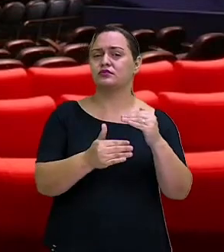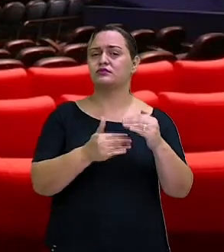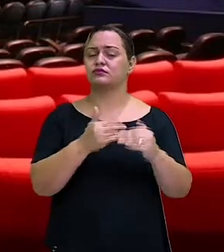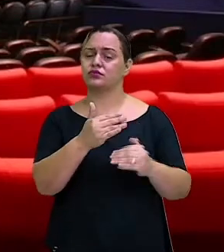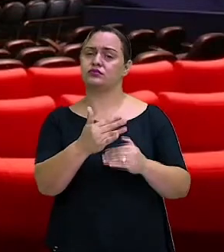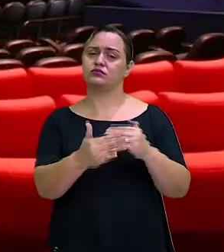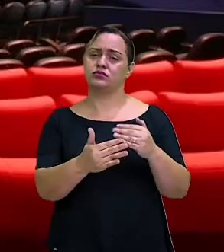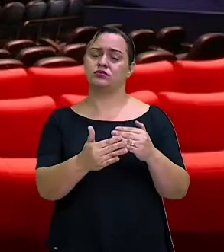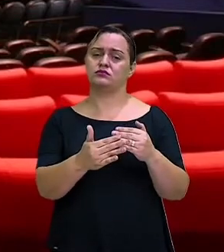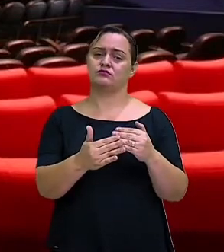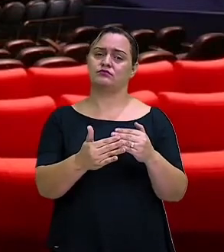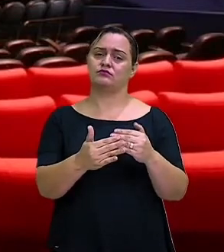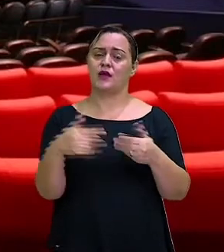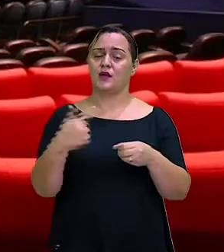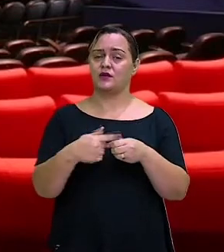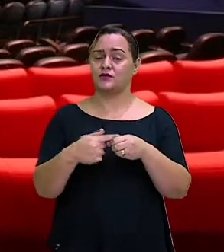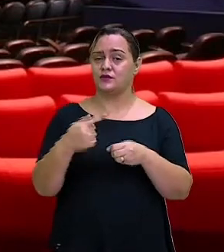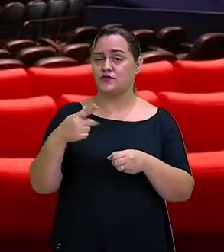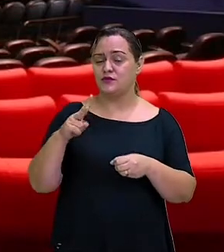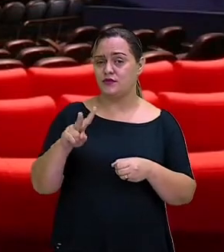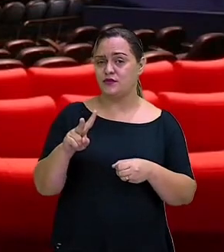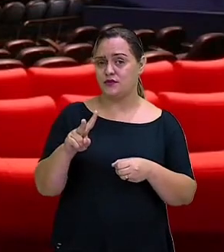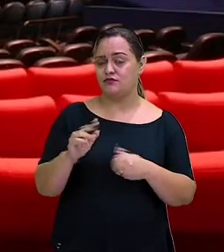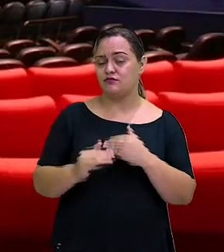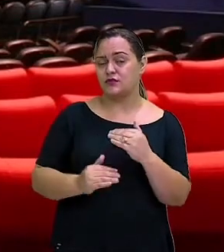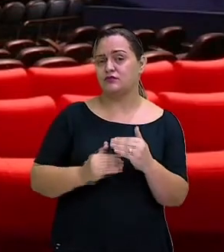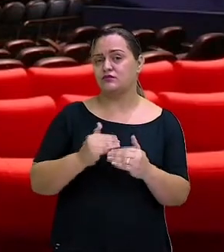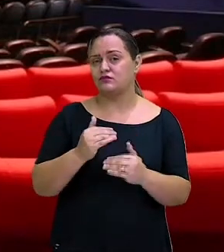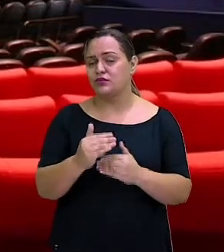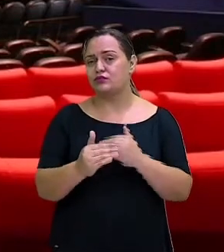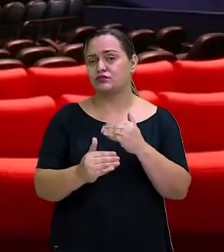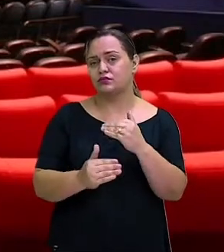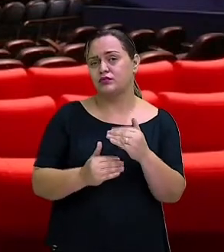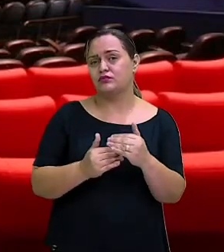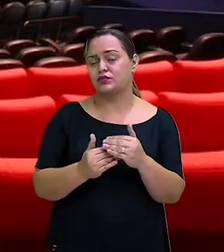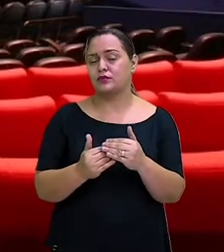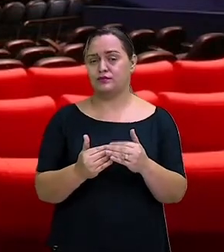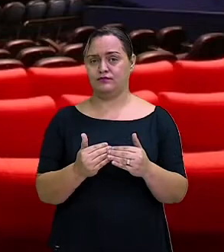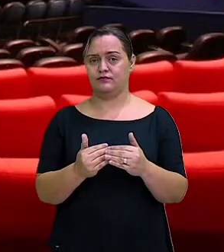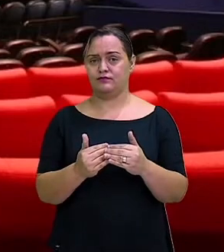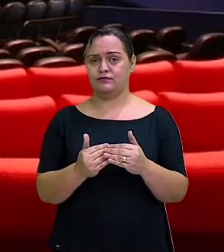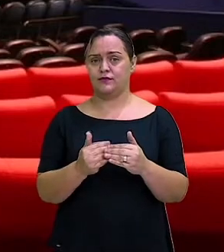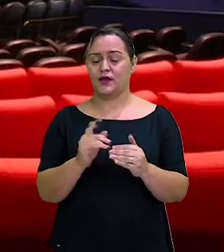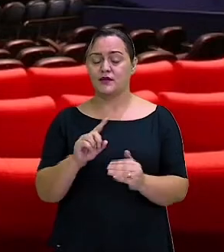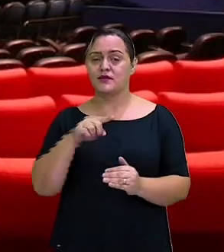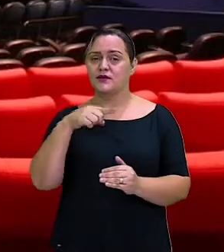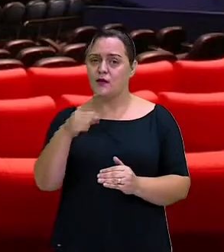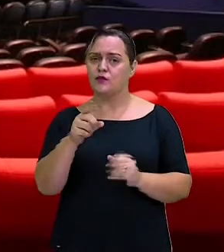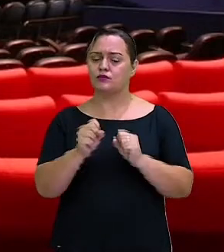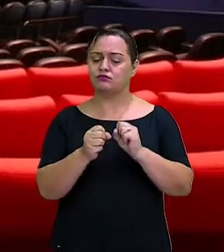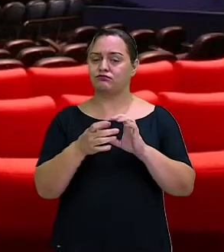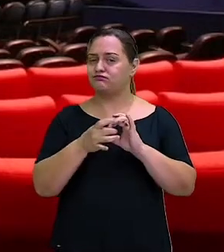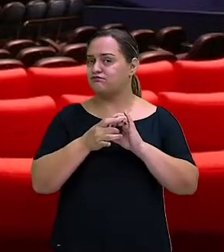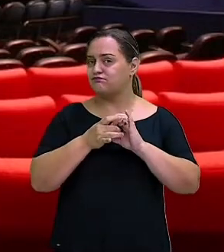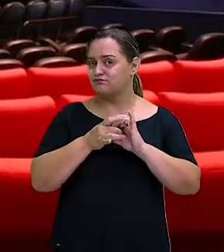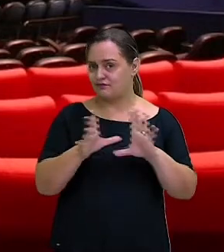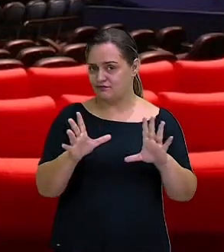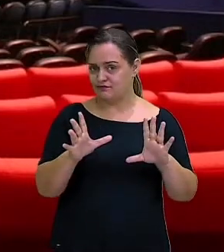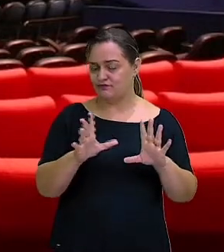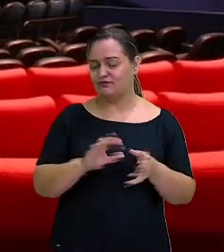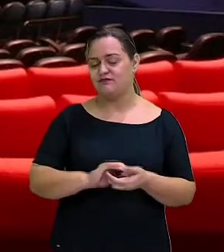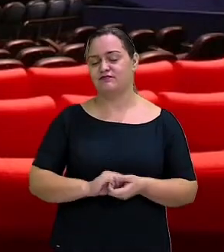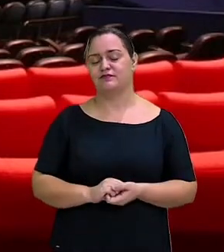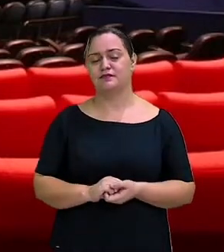não é diferente, tudo vai a passos lentos devido ao momento em que estamos vivendo. Mas então vamos lá. O primeiro